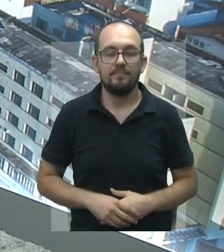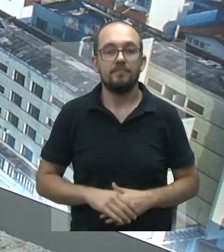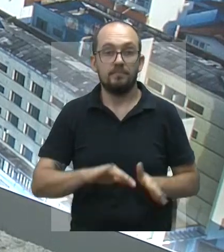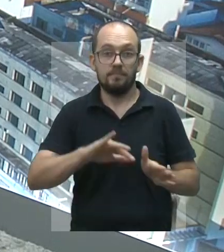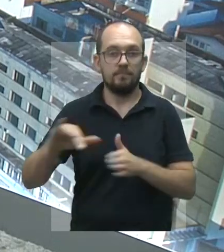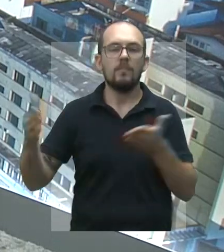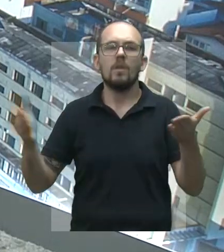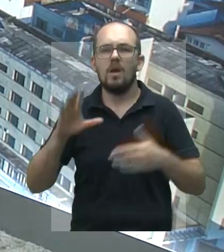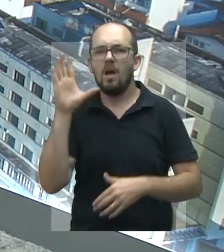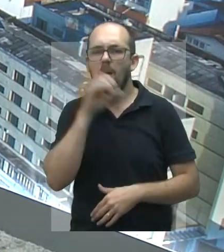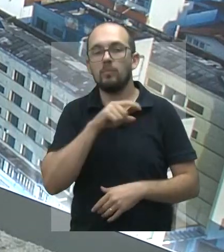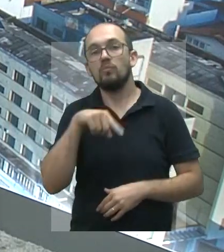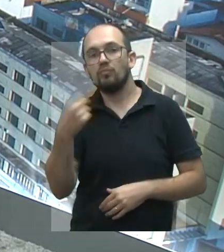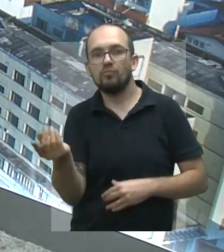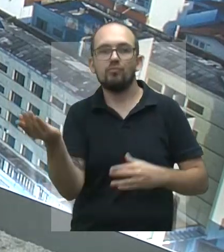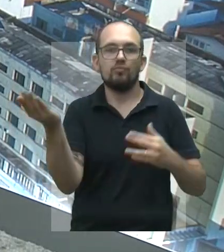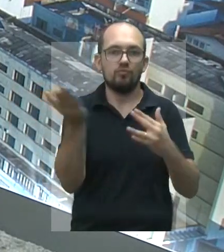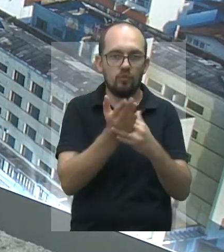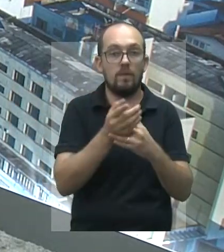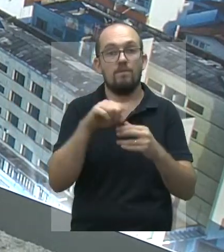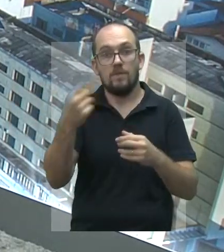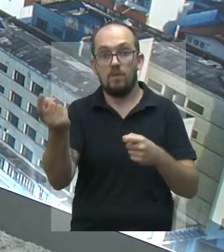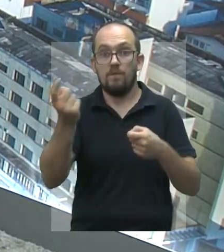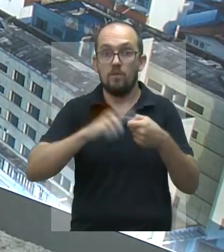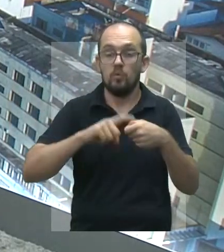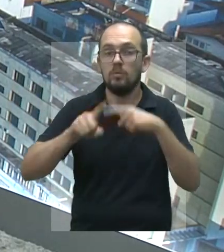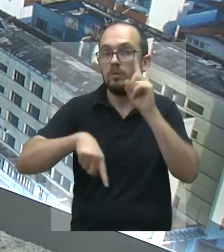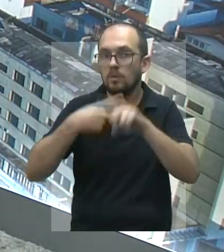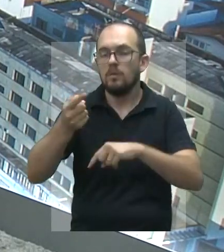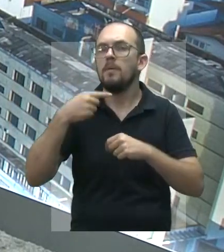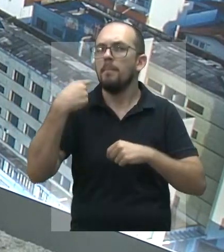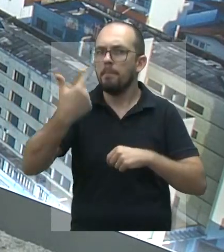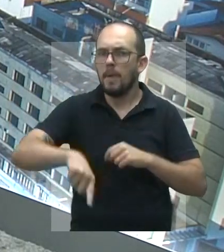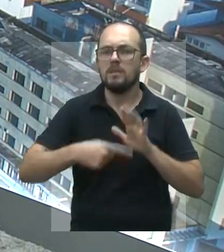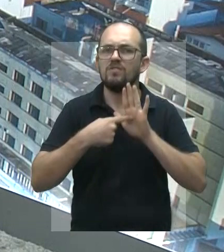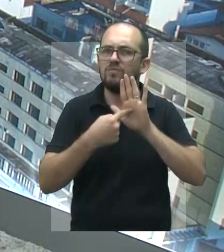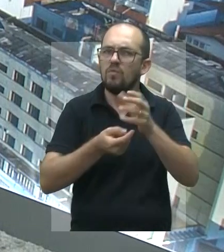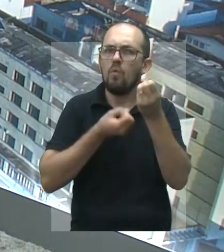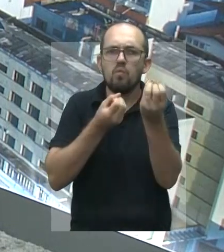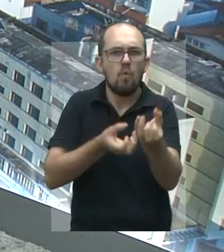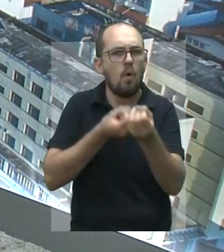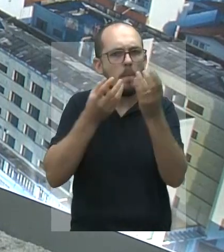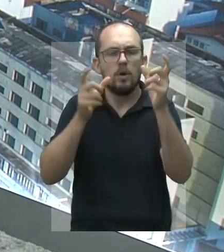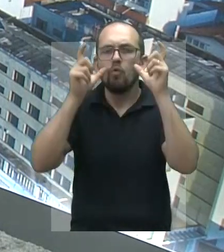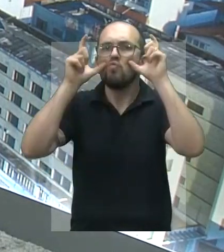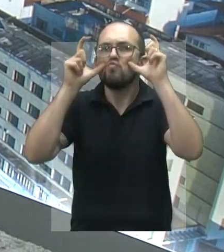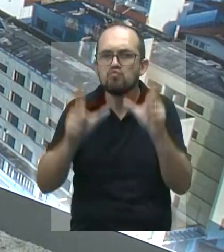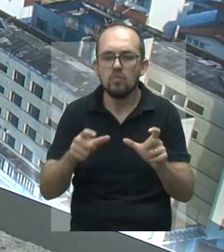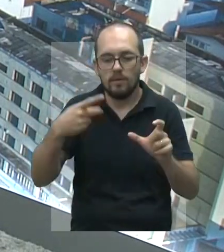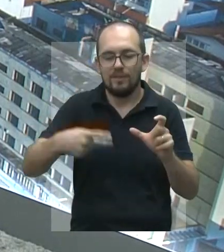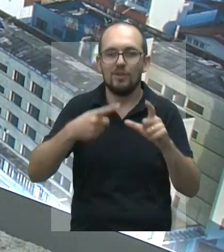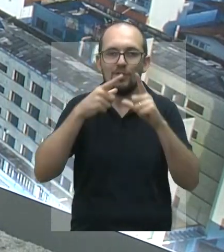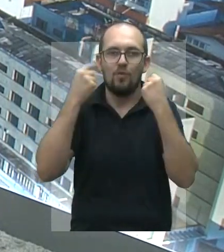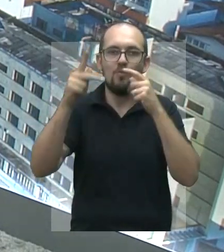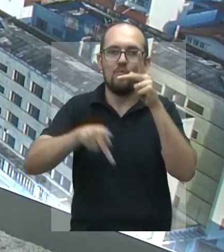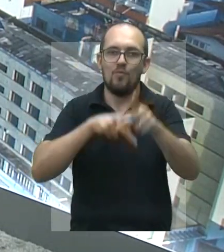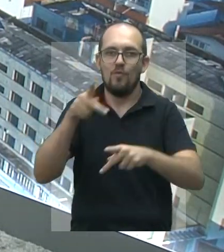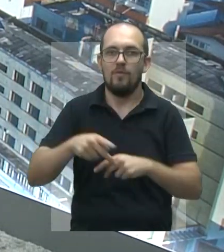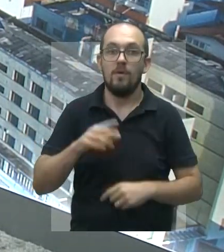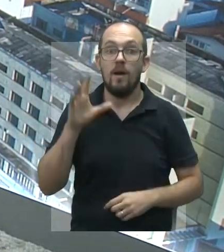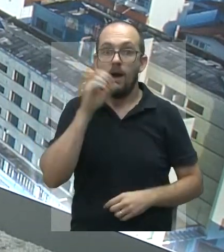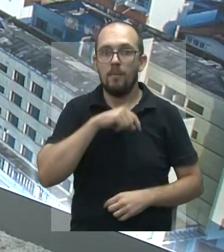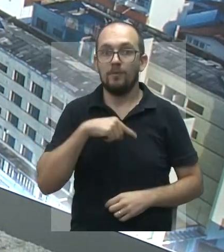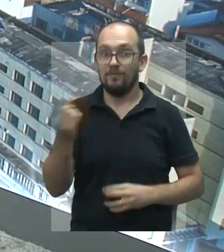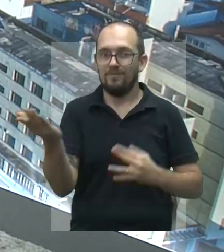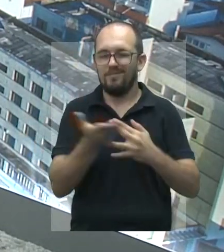Jaú em Foco vai agora para um rápido intervalo e na volta tem muito mais informação de utilidade pública e de prestação de serviço. Fique